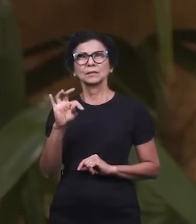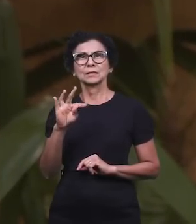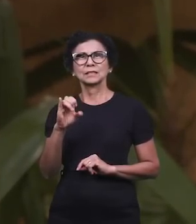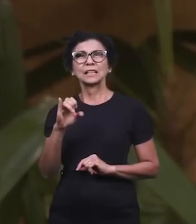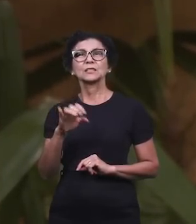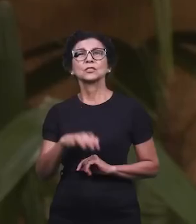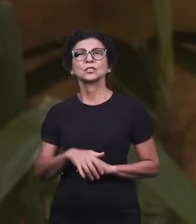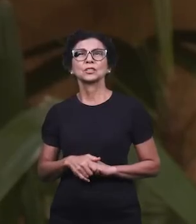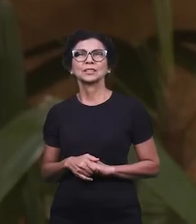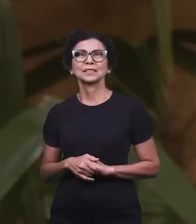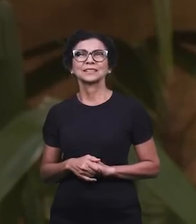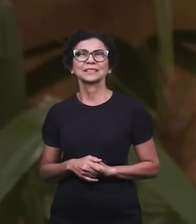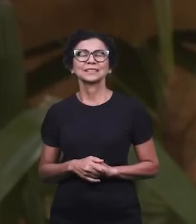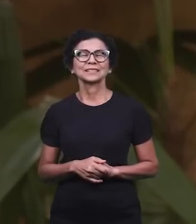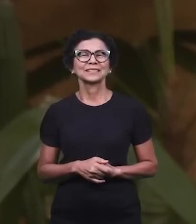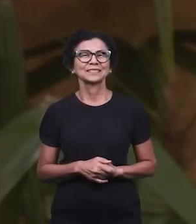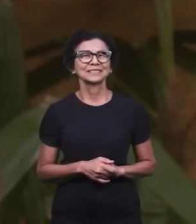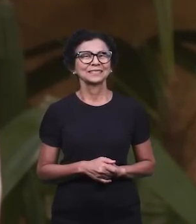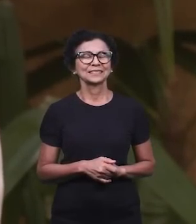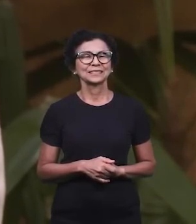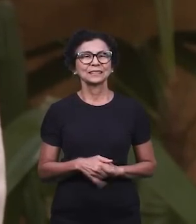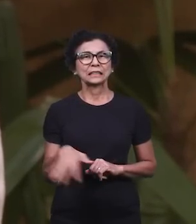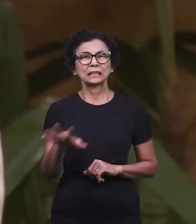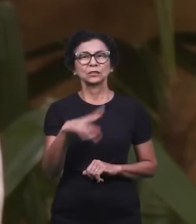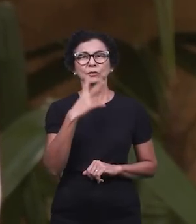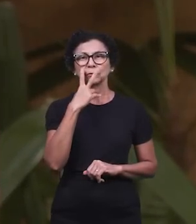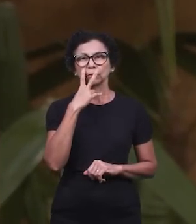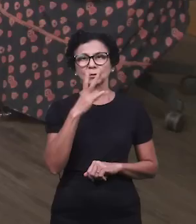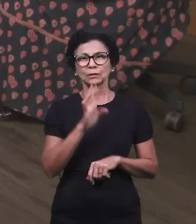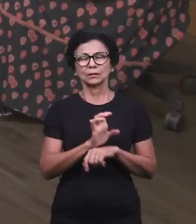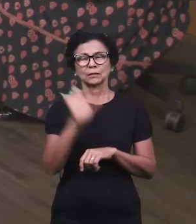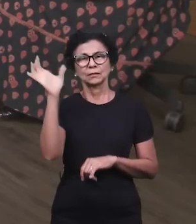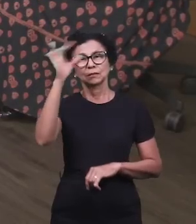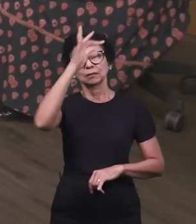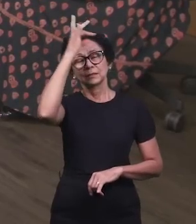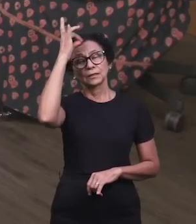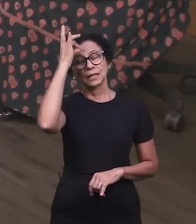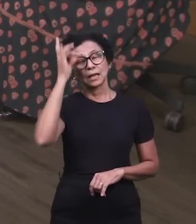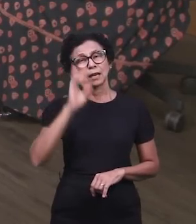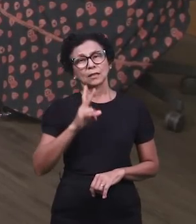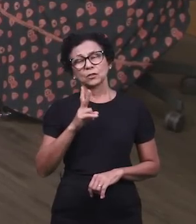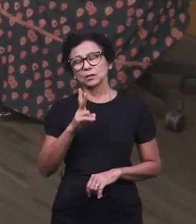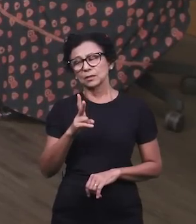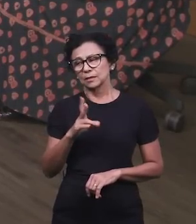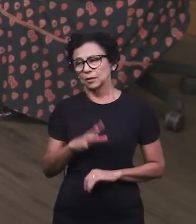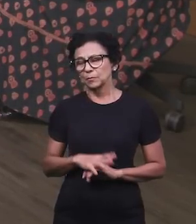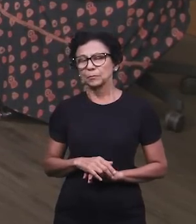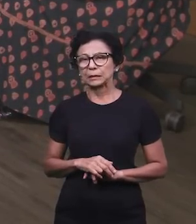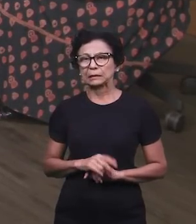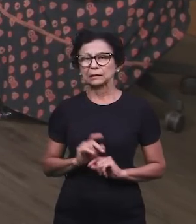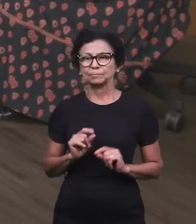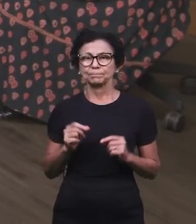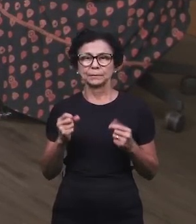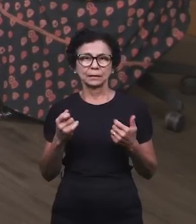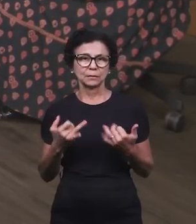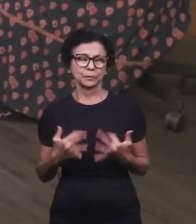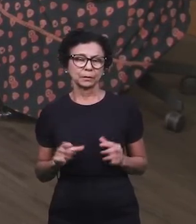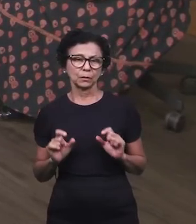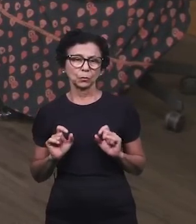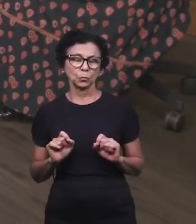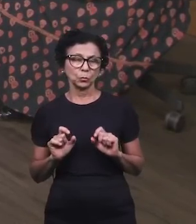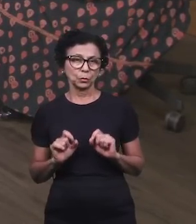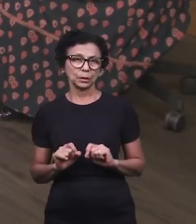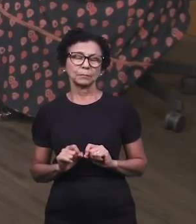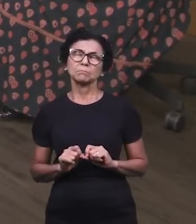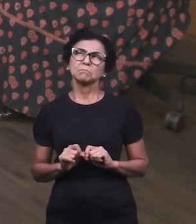Ortiz 1, que fica em? Vitória. Vitória, muito bom. A gente sempre faz questão de falar, porque quem está lá em casa, às vezes,